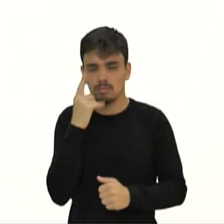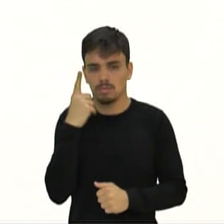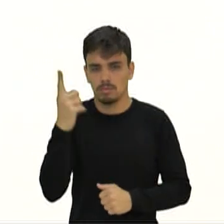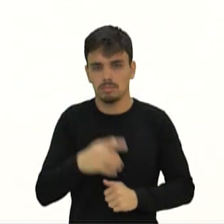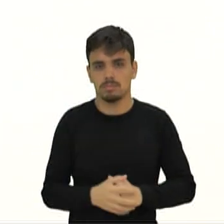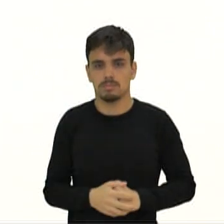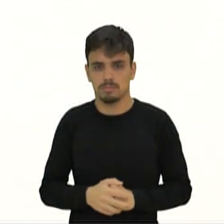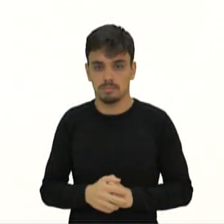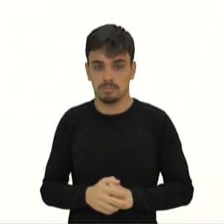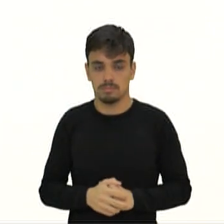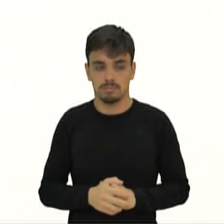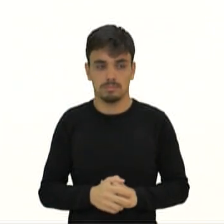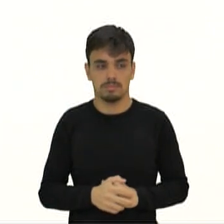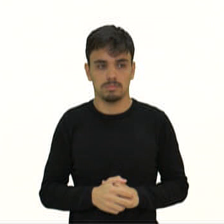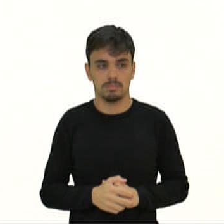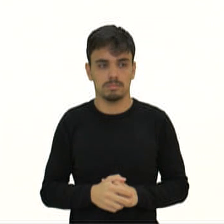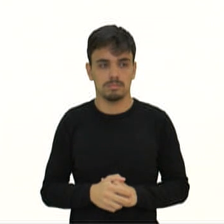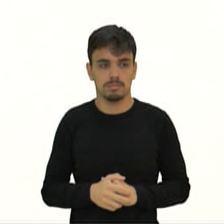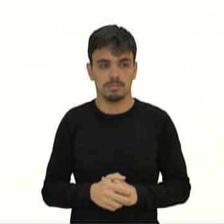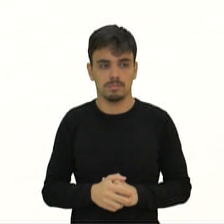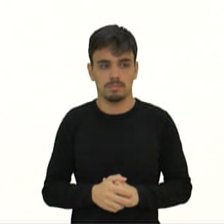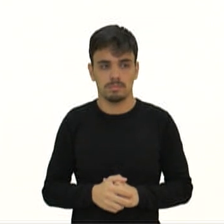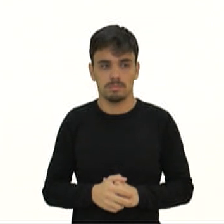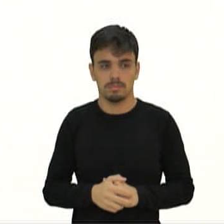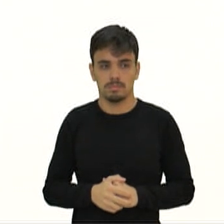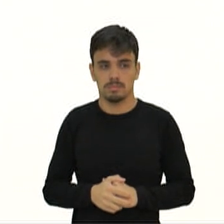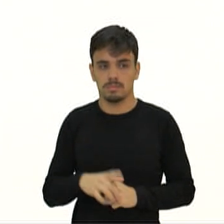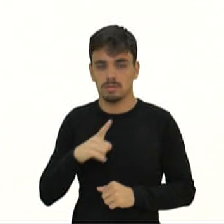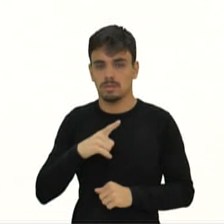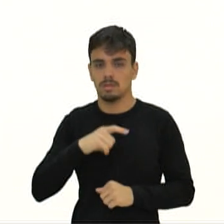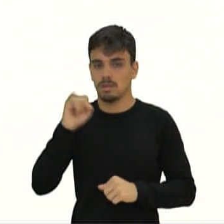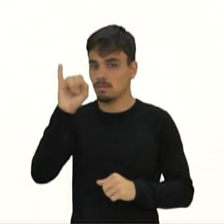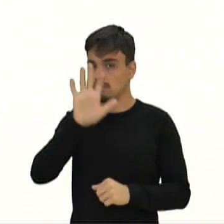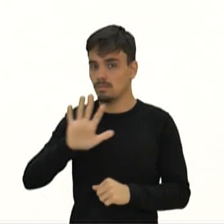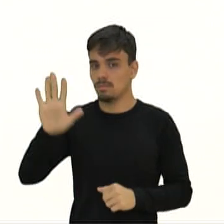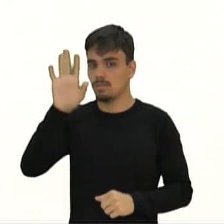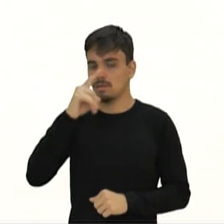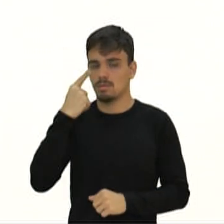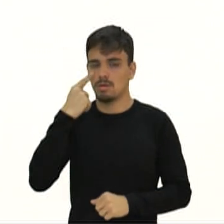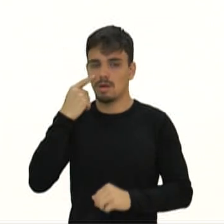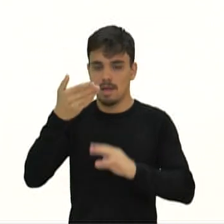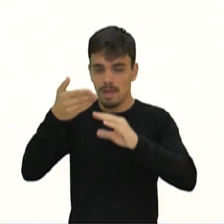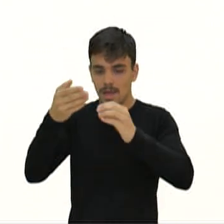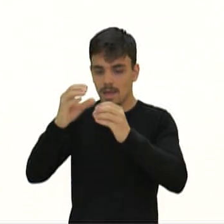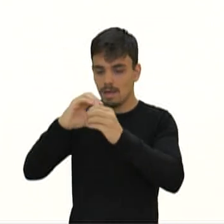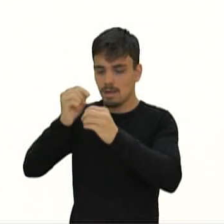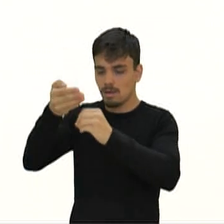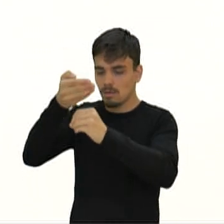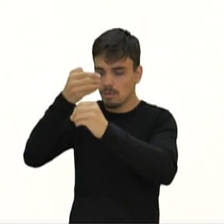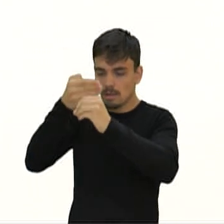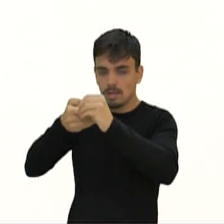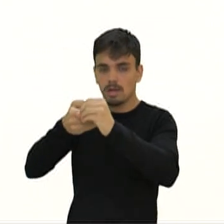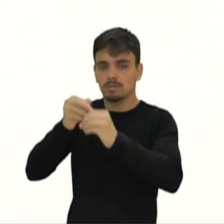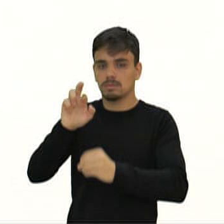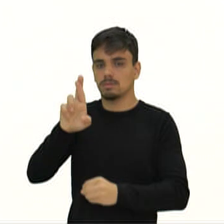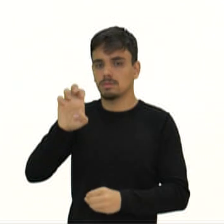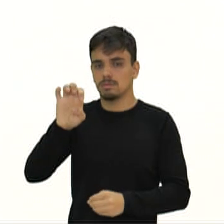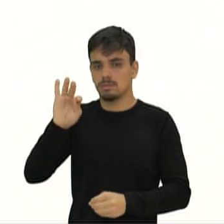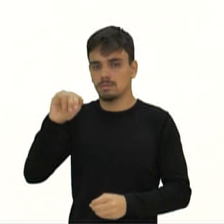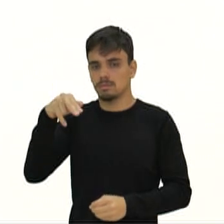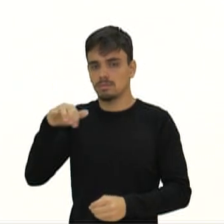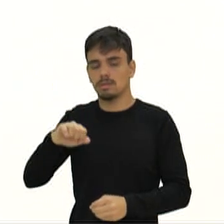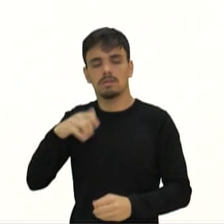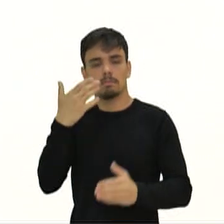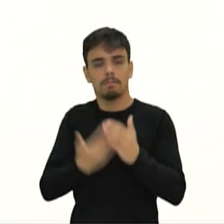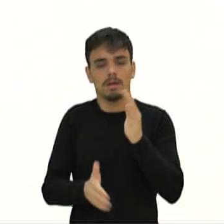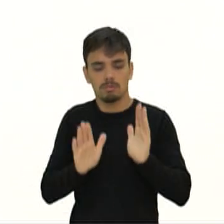tenha hipermetropia, percebam que ela está se formando a ideia da imagem atrás da retina. E nesse componente você perde o